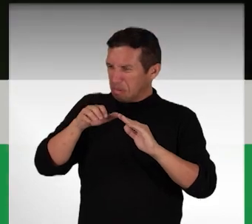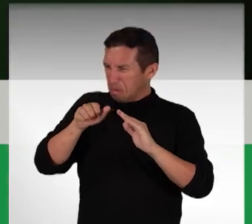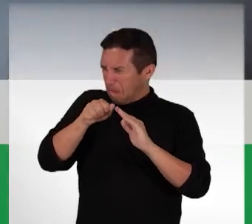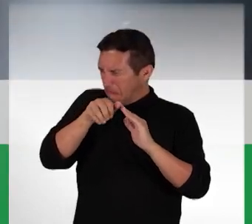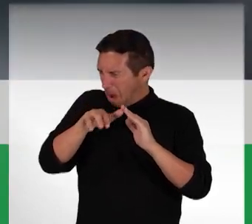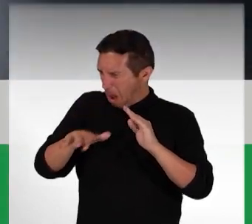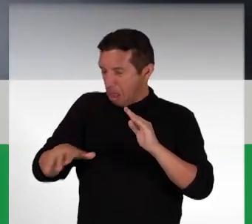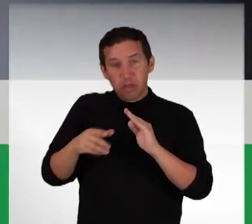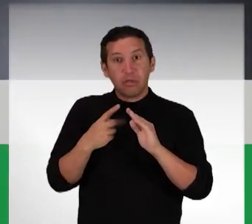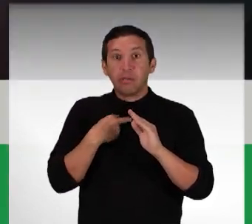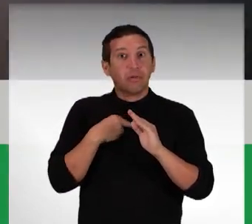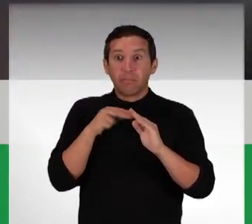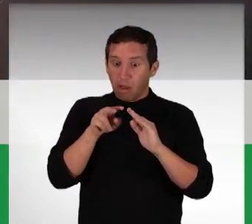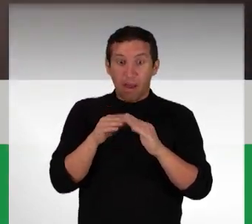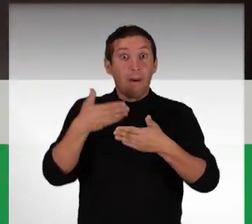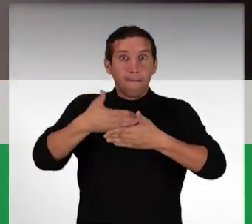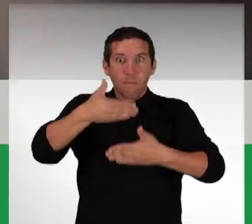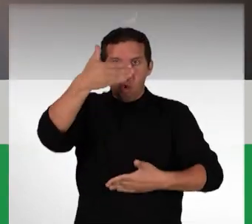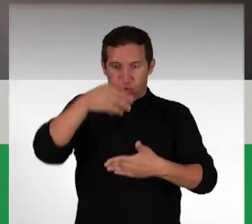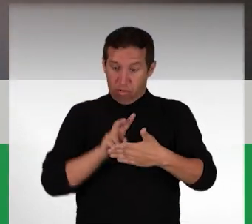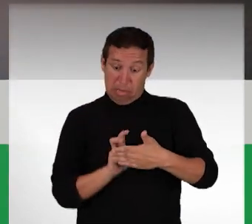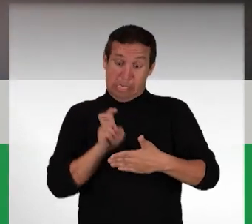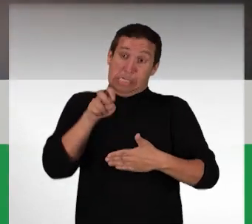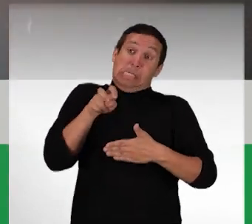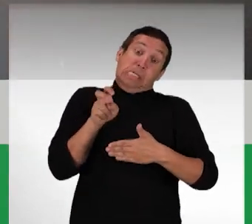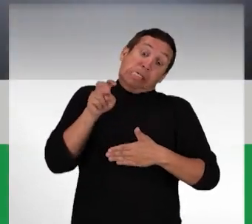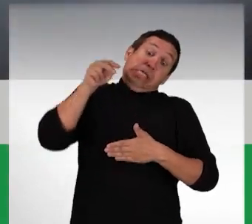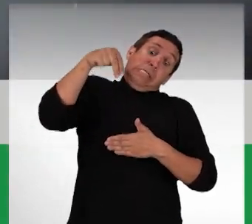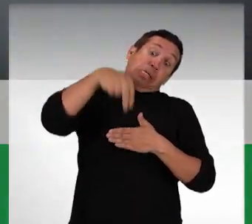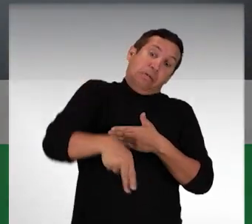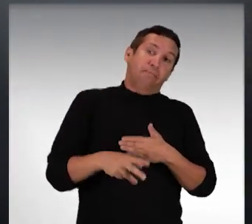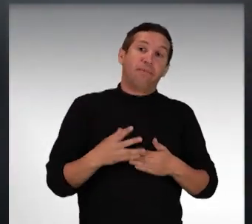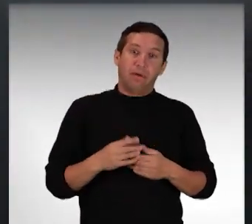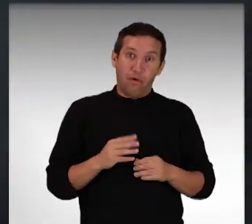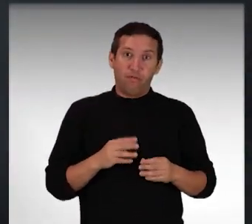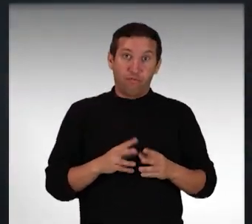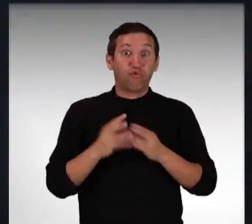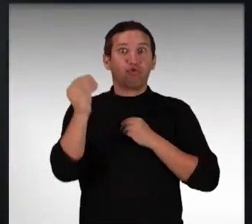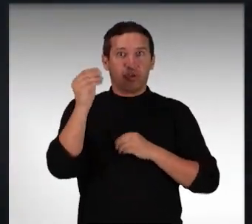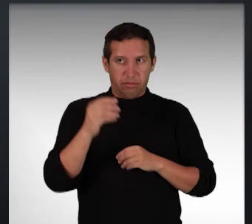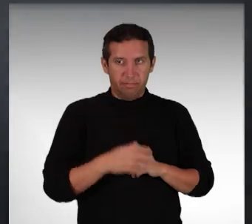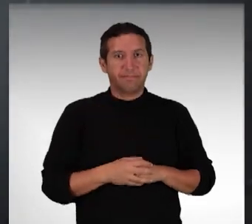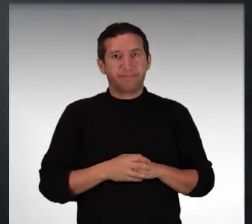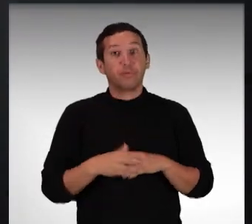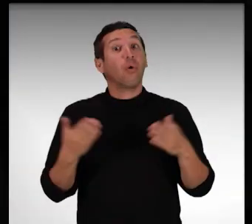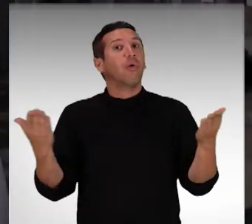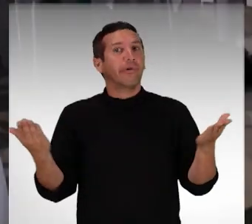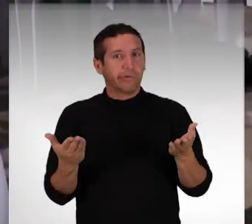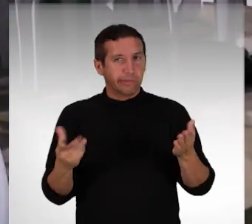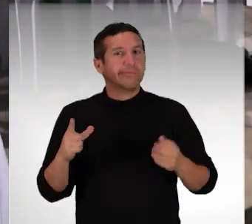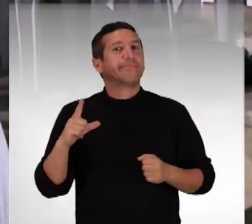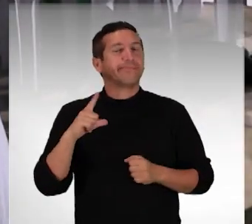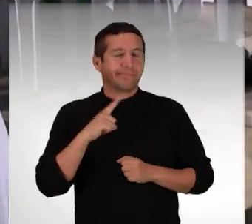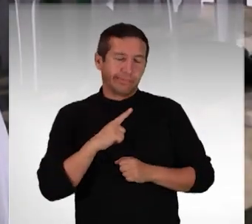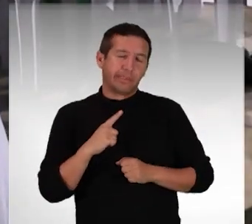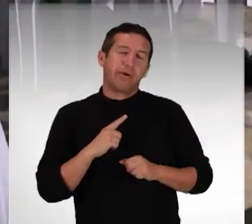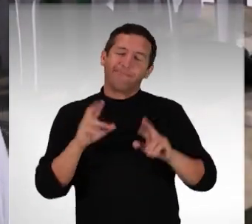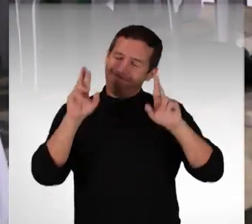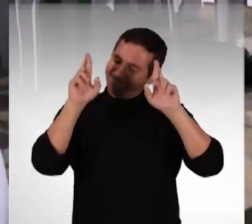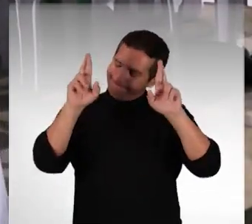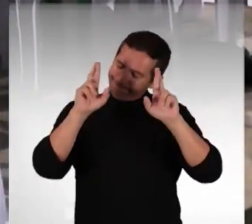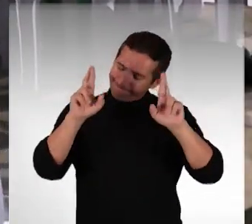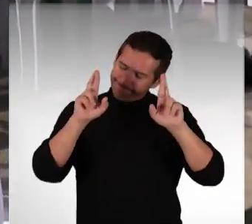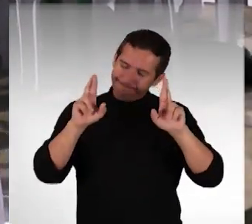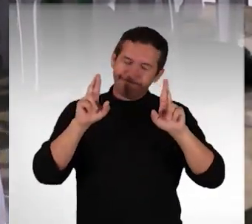Não tinha nem como eu sair, né? Eu tive que pular o muro para poder conseguir sair da minha casa. Hoje a gente tem um fio de